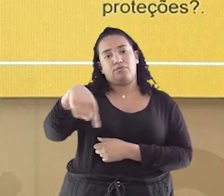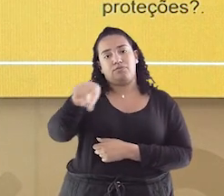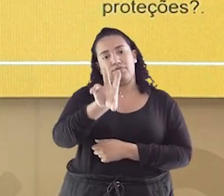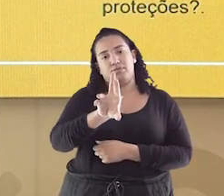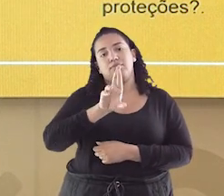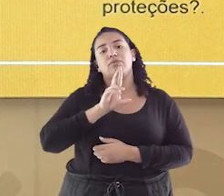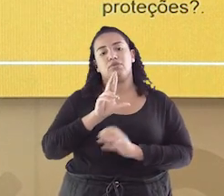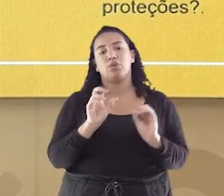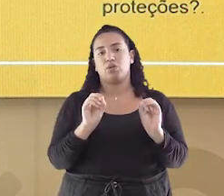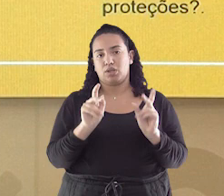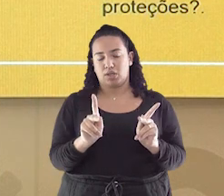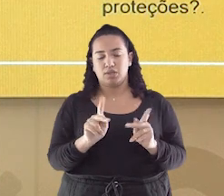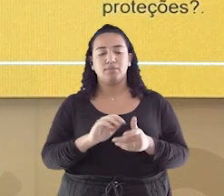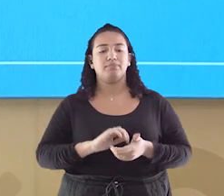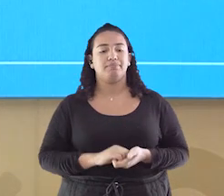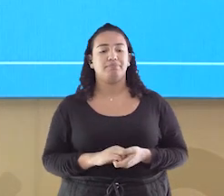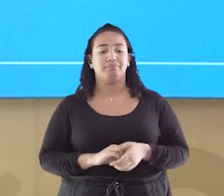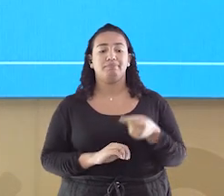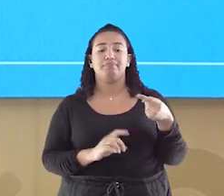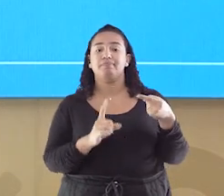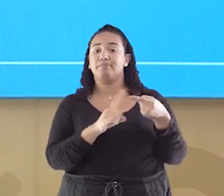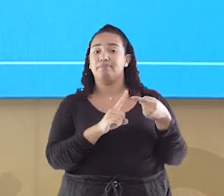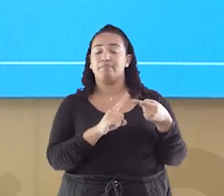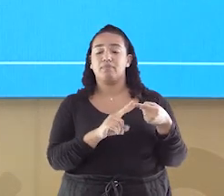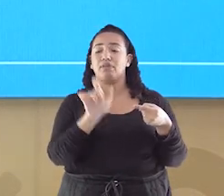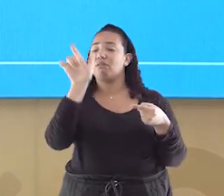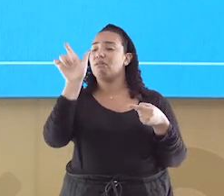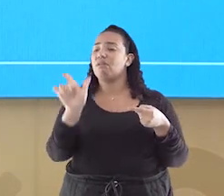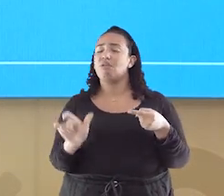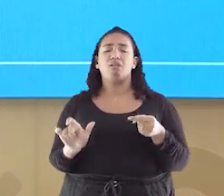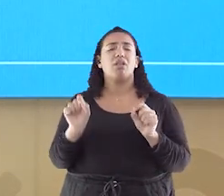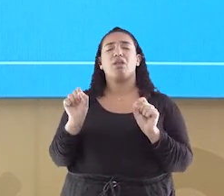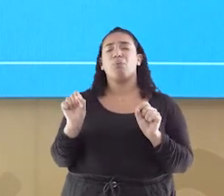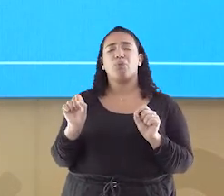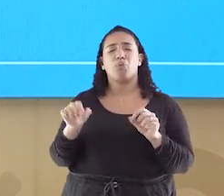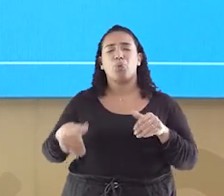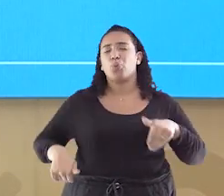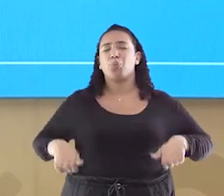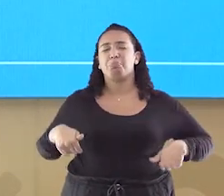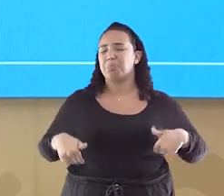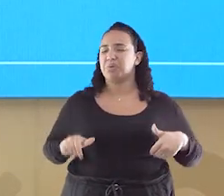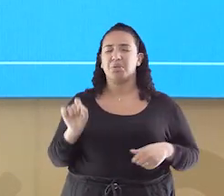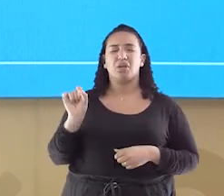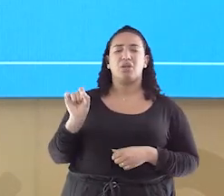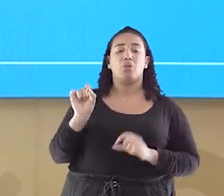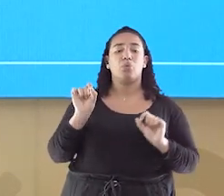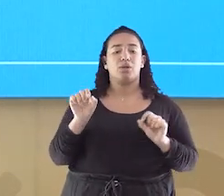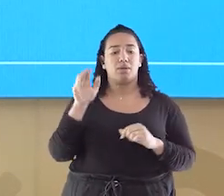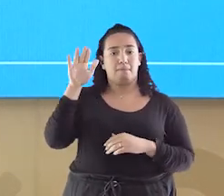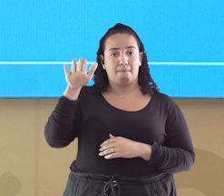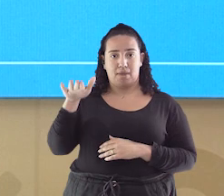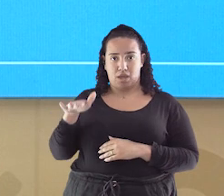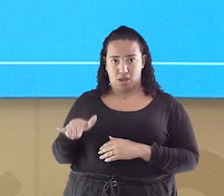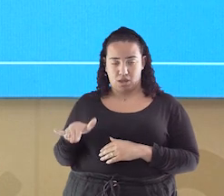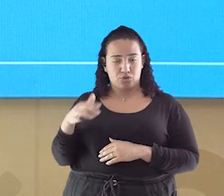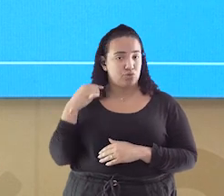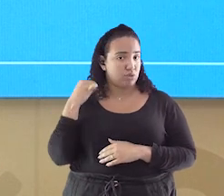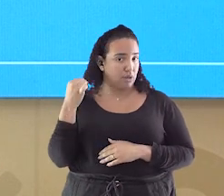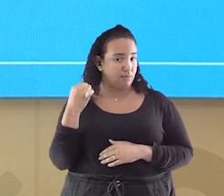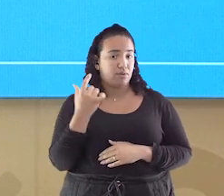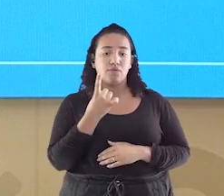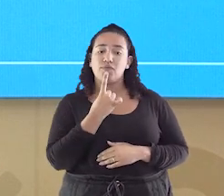responder, ok? A primeira questão: quem é o Curupira? O Curupira é um ser baixinho, com